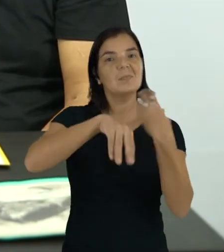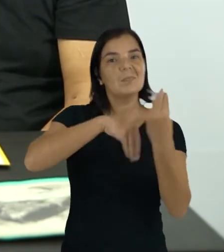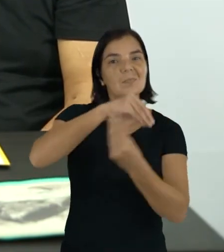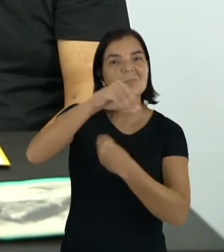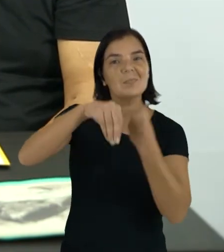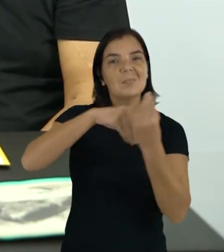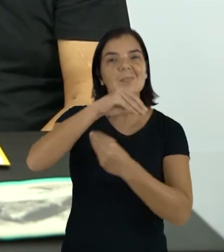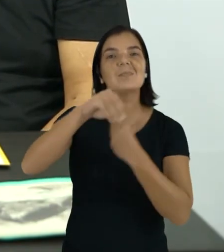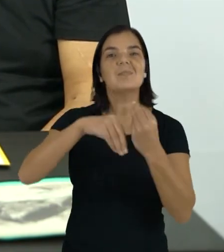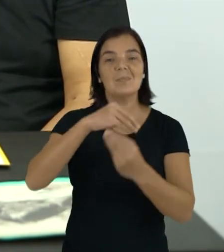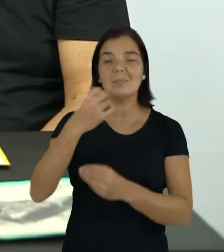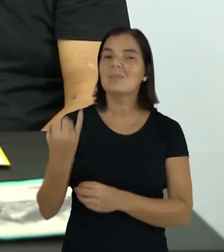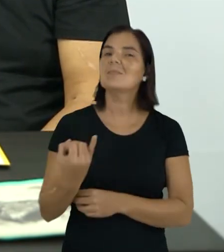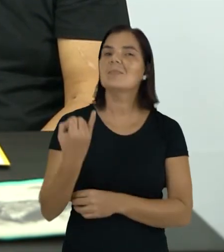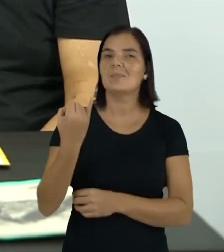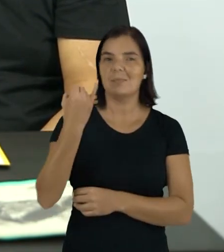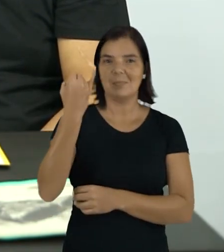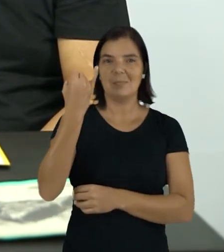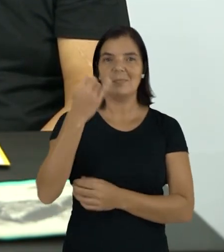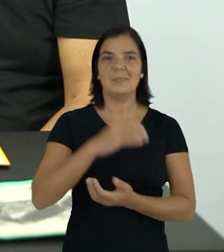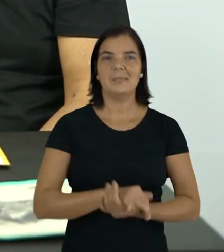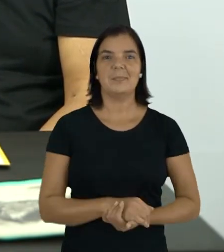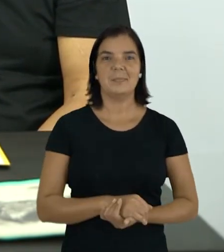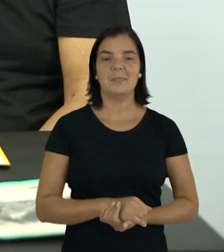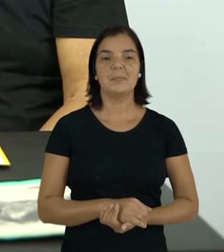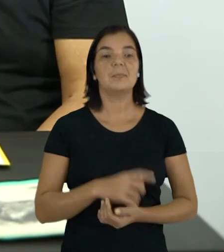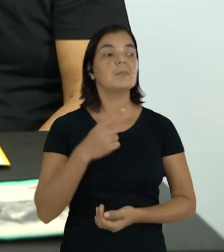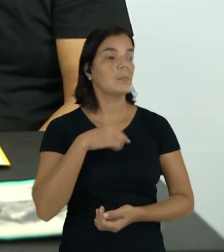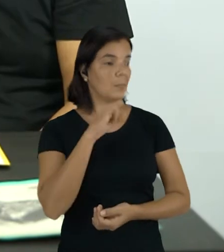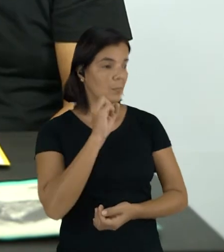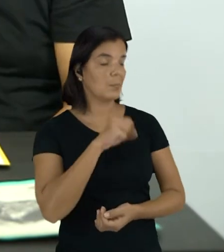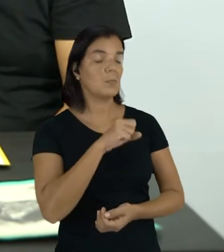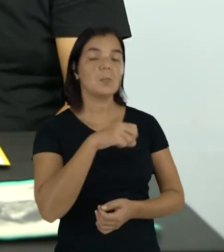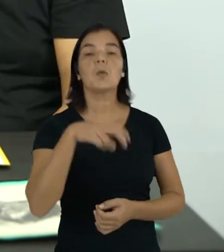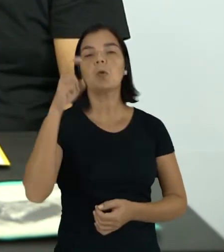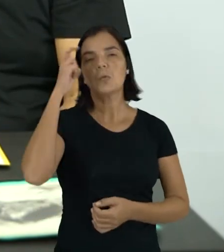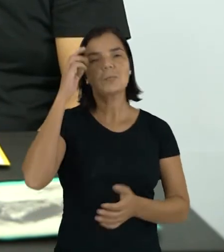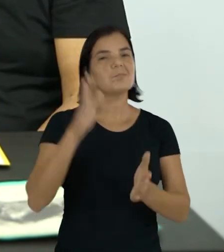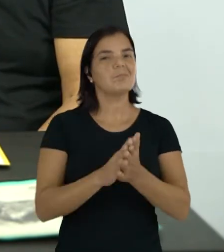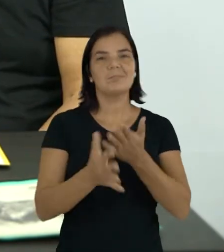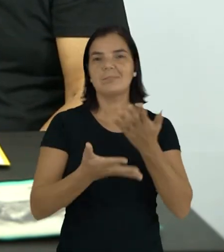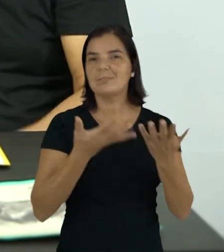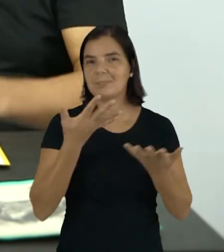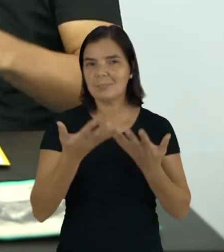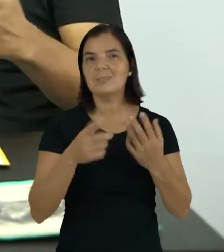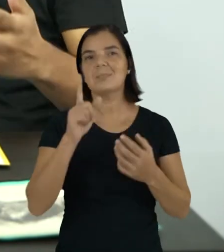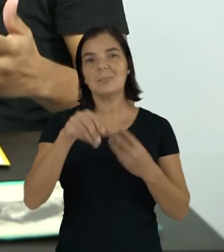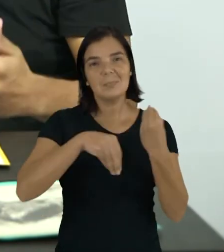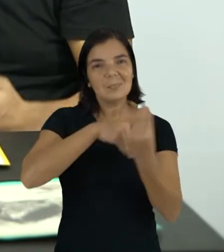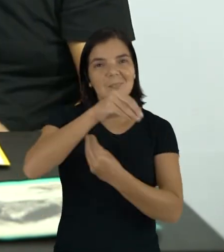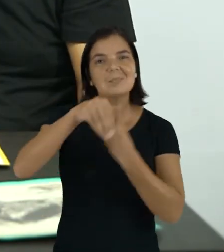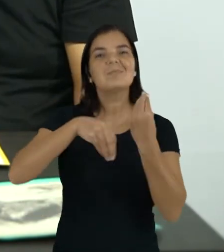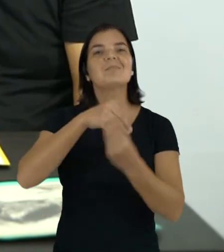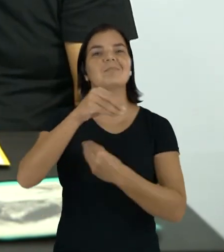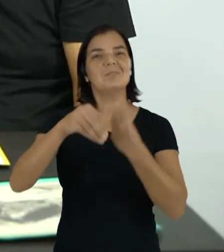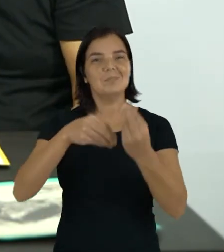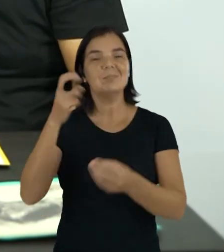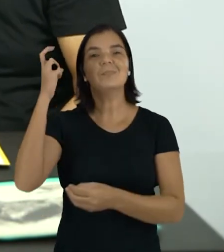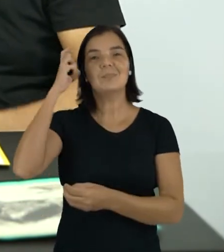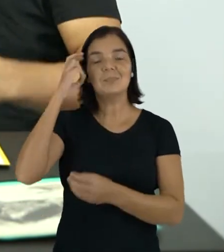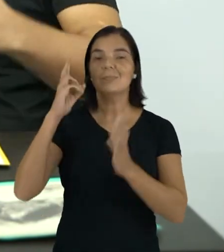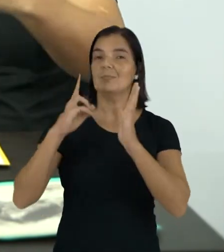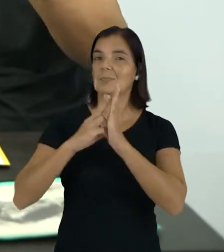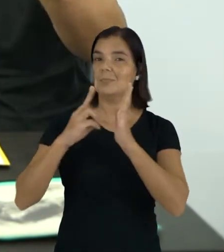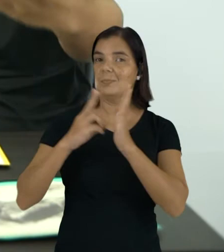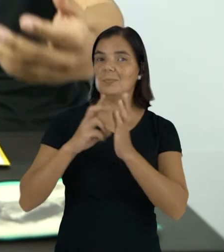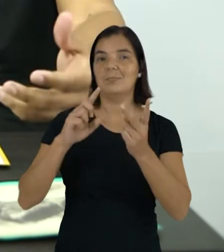como o professor falou, foi bastante importante. É isso que torna a nossa cultura maravilhosa, né? É a miscigenação, a mistura da cultura